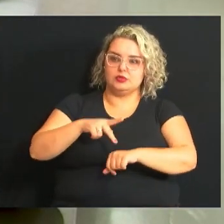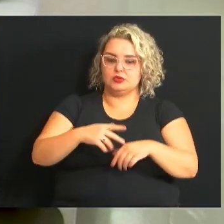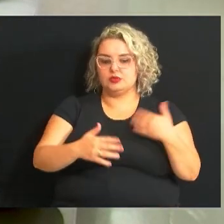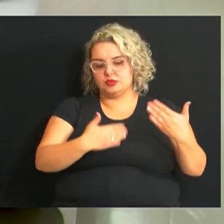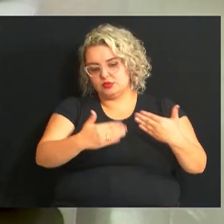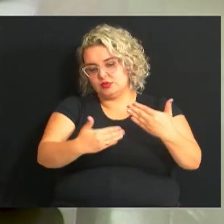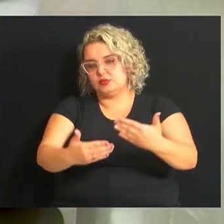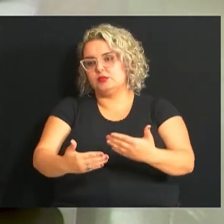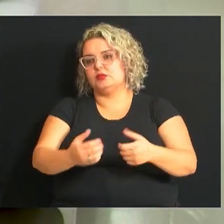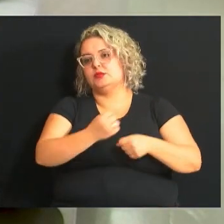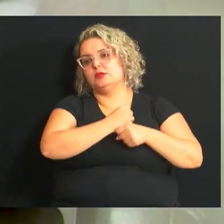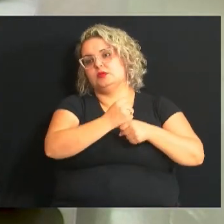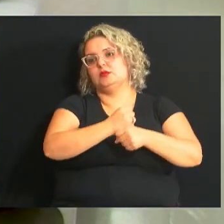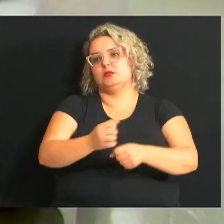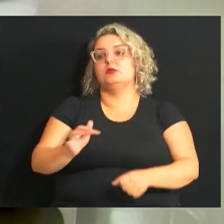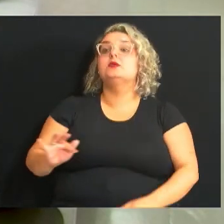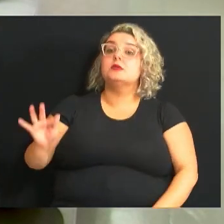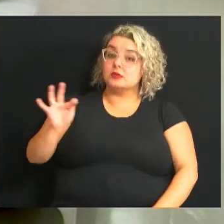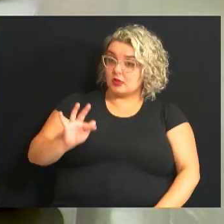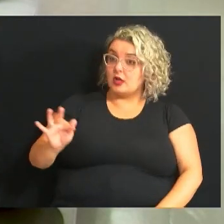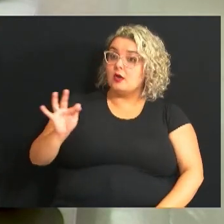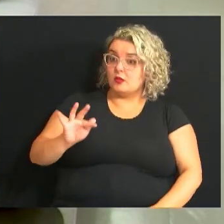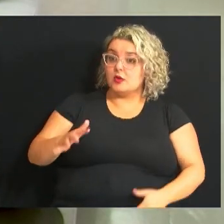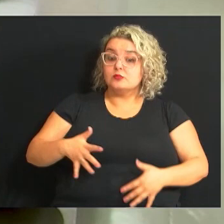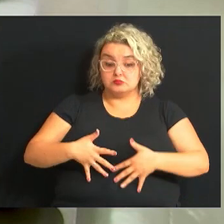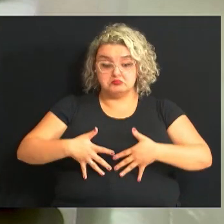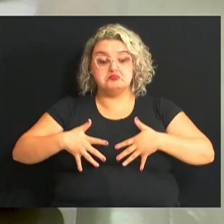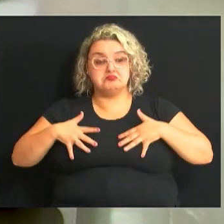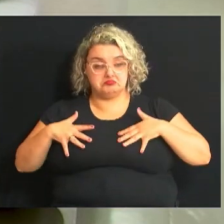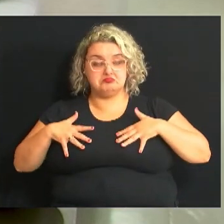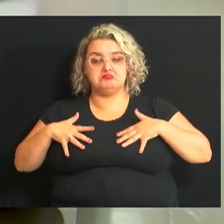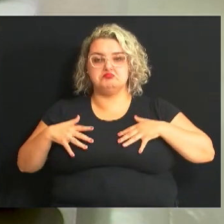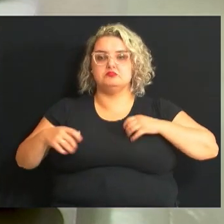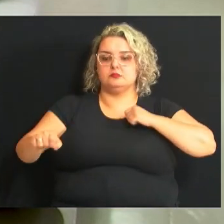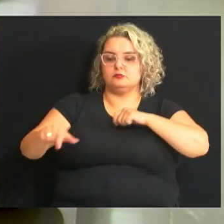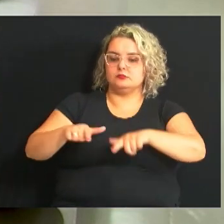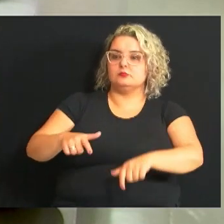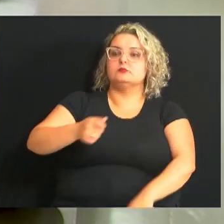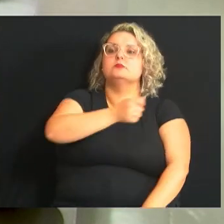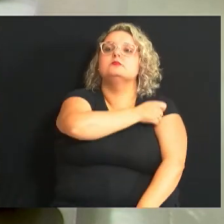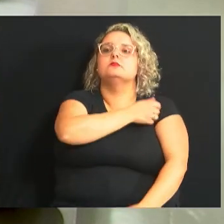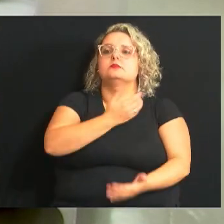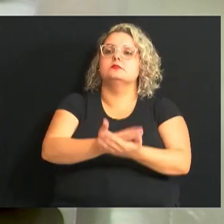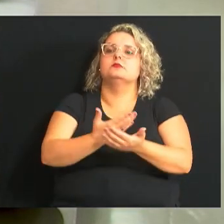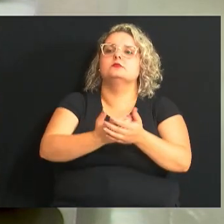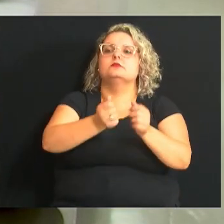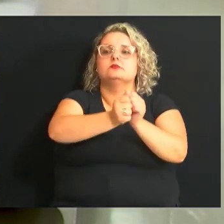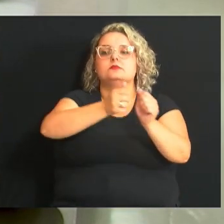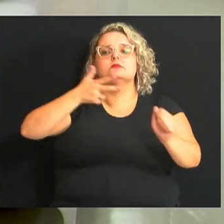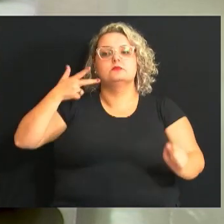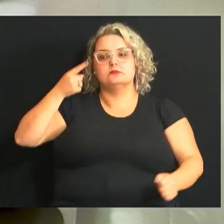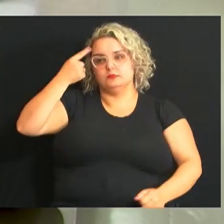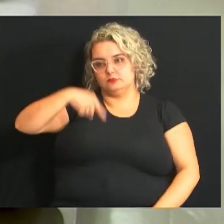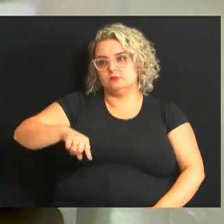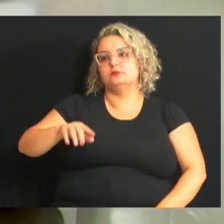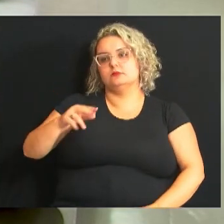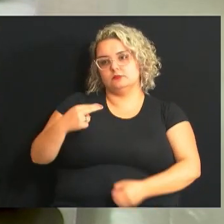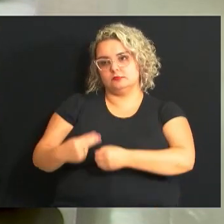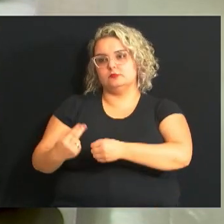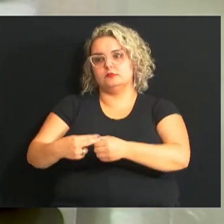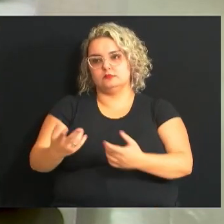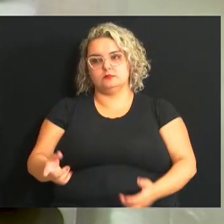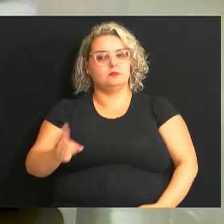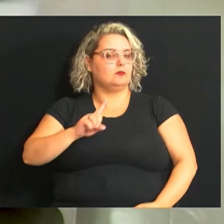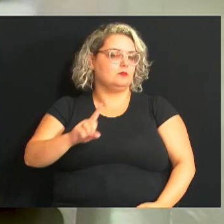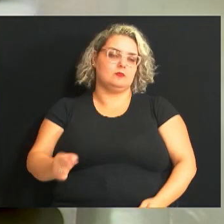Então, a universidade se orgulha muito de formar estudantes indígenas com o perfil que a Unicamp tem, e não ganha apenas a Unicamp,